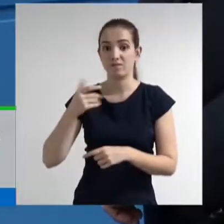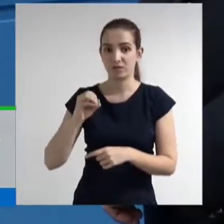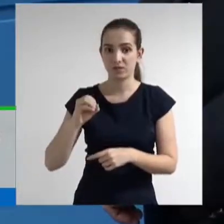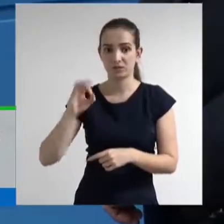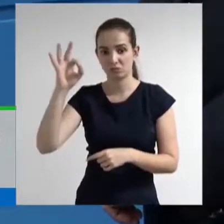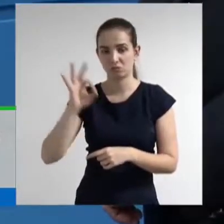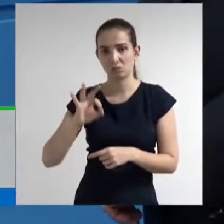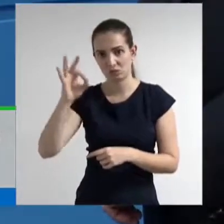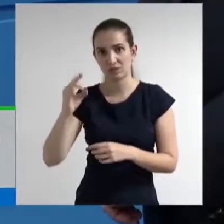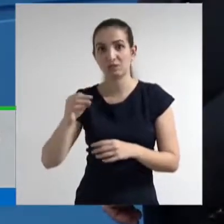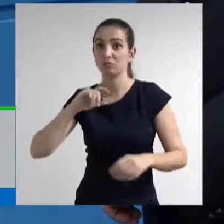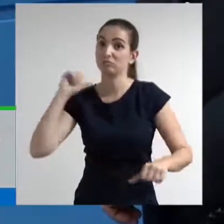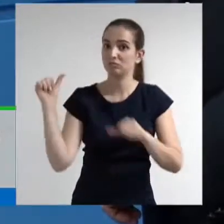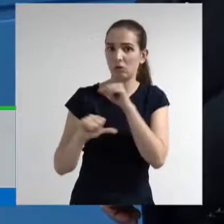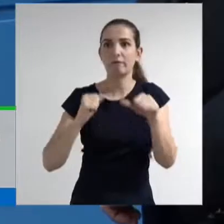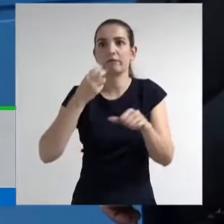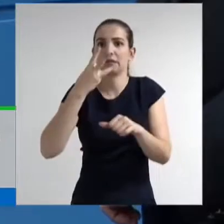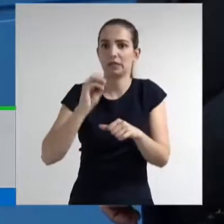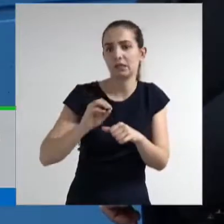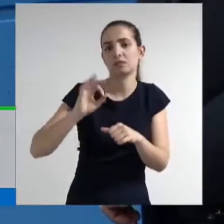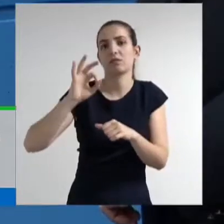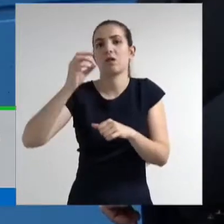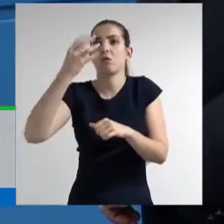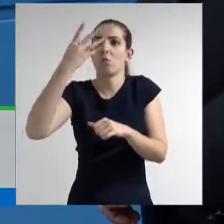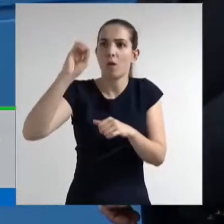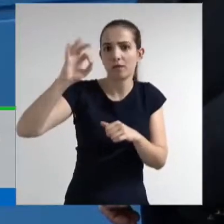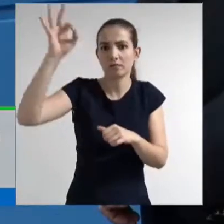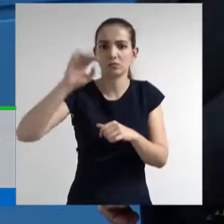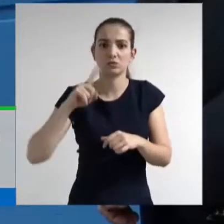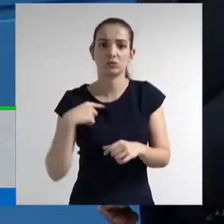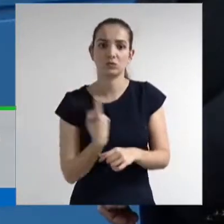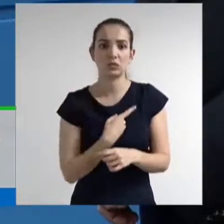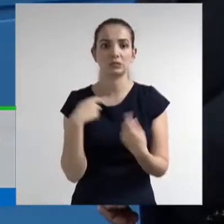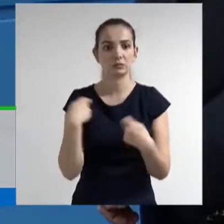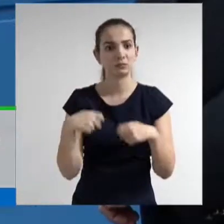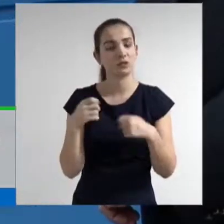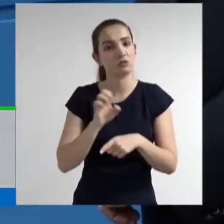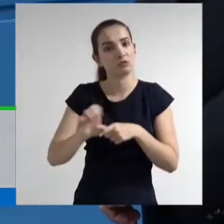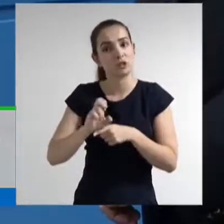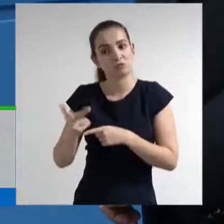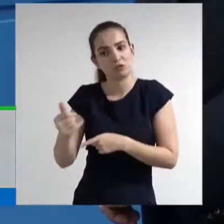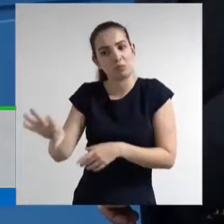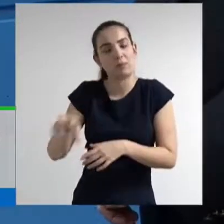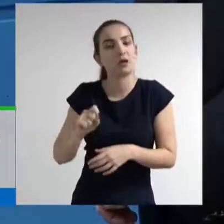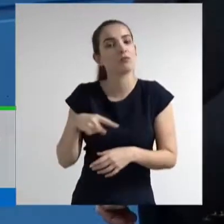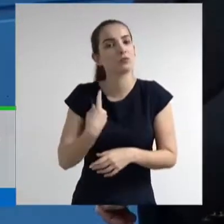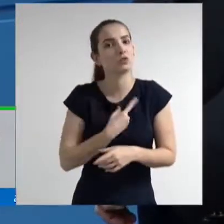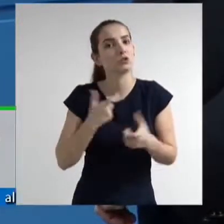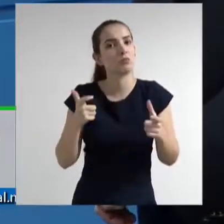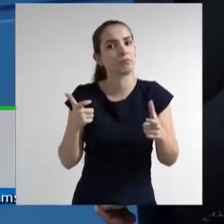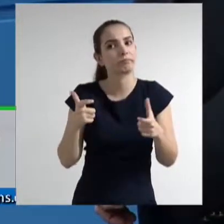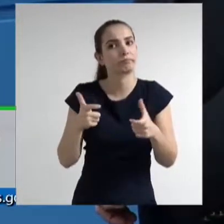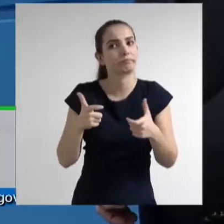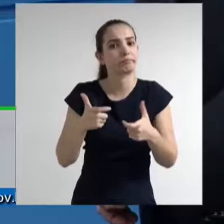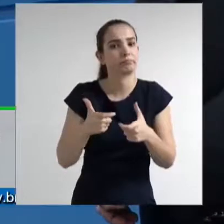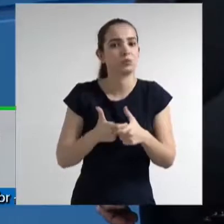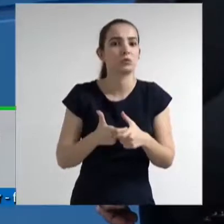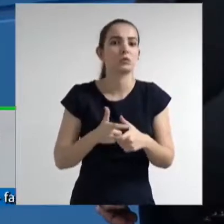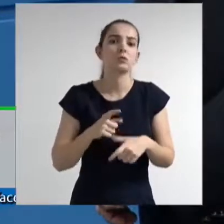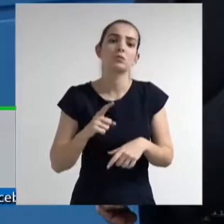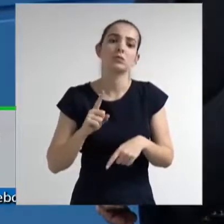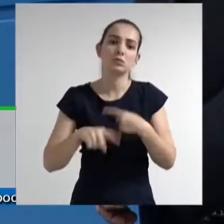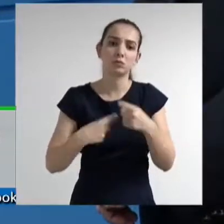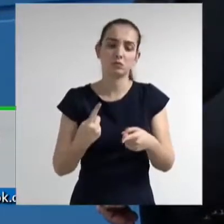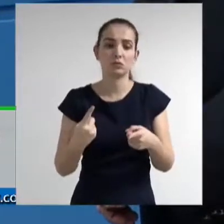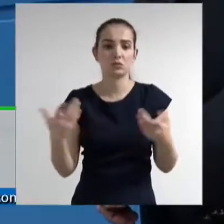chegar aos 30%, 40%, e a gente ter demanda aqui de retiradas do Estado, e nós vamos diminuindo cada vez mais, e diante